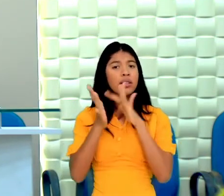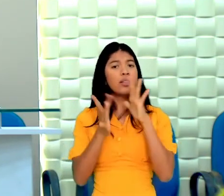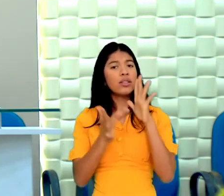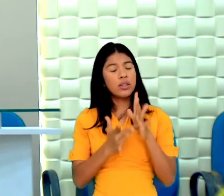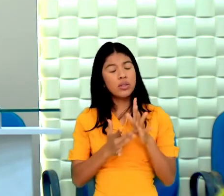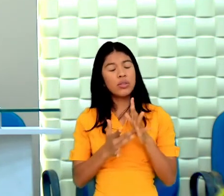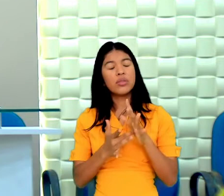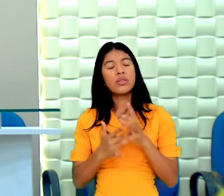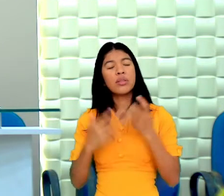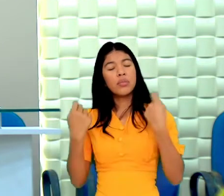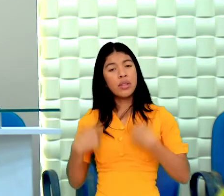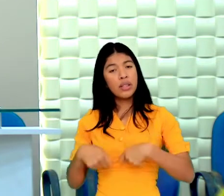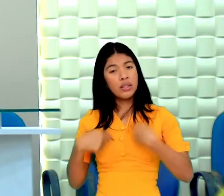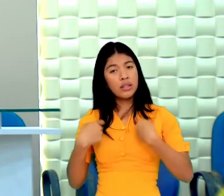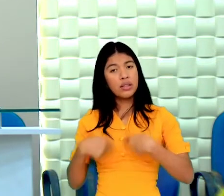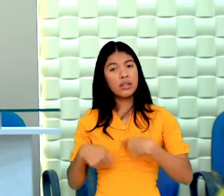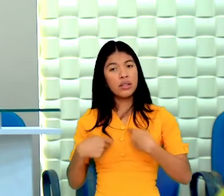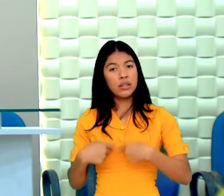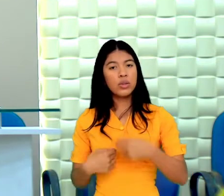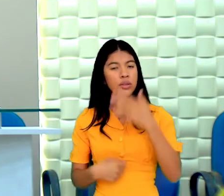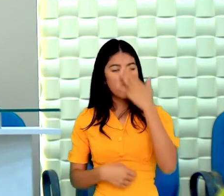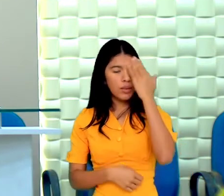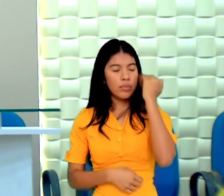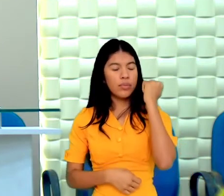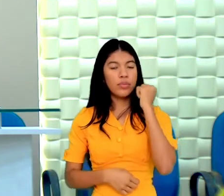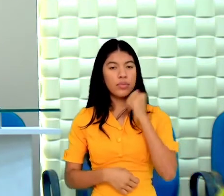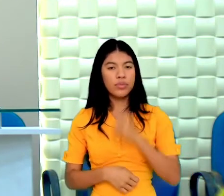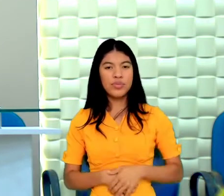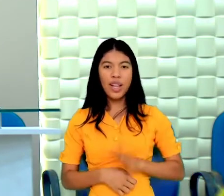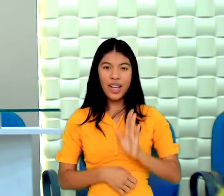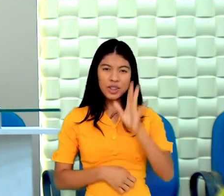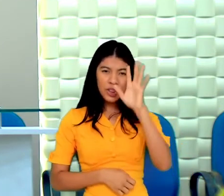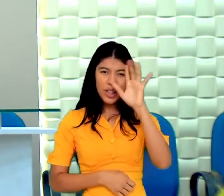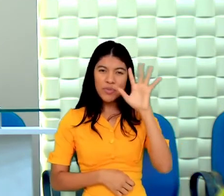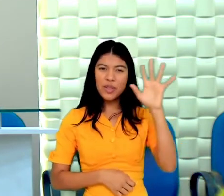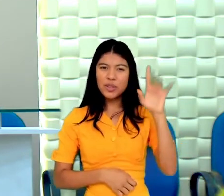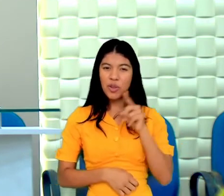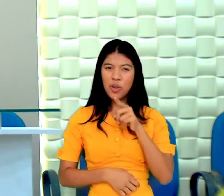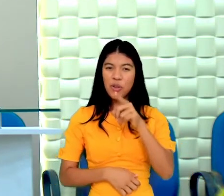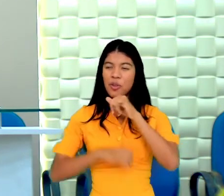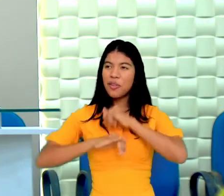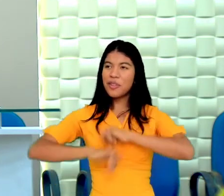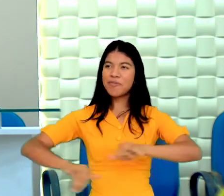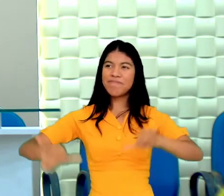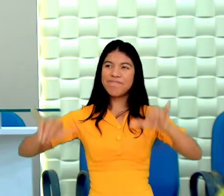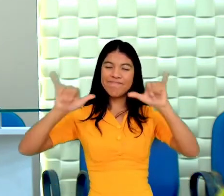amigos precisam ouvir. Você já imaginou? Você é um dispenseiro